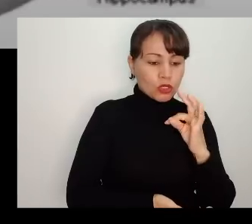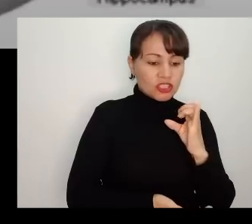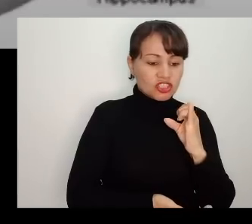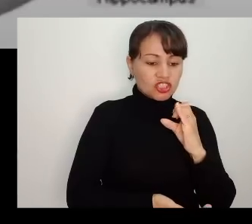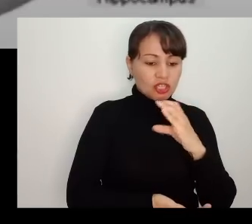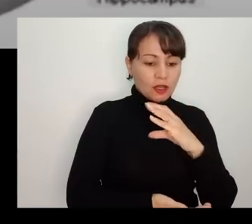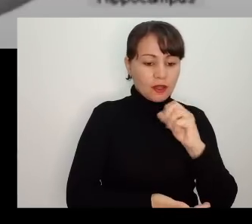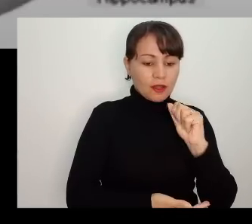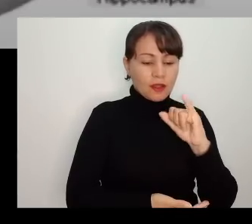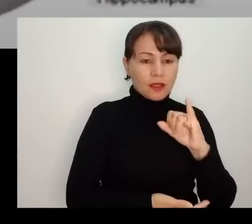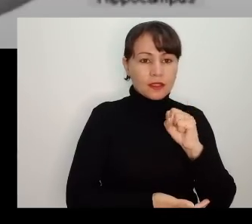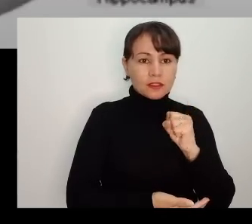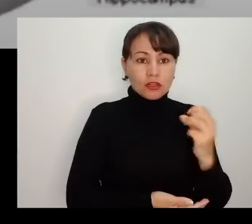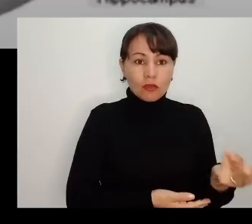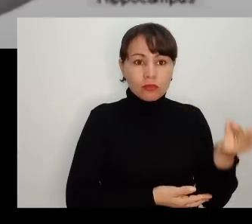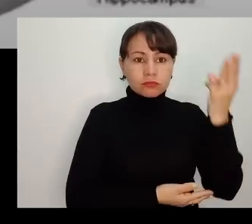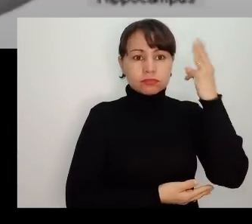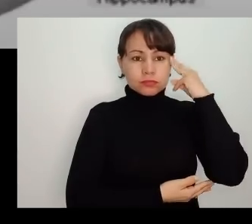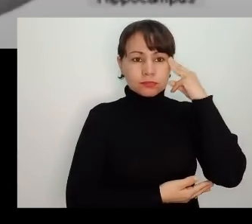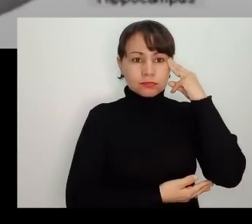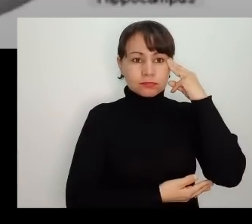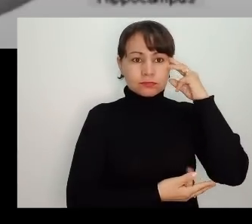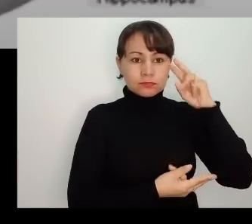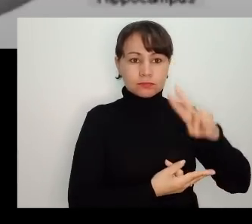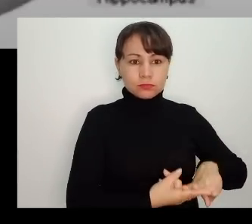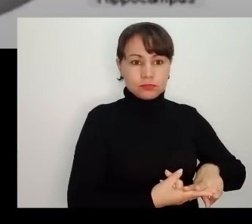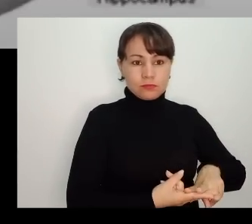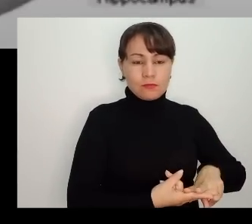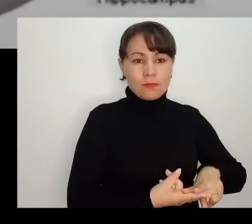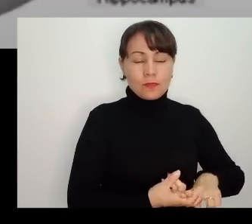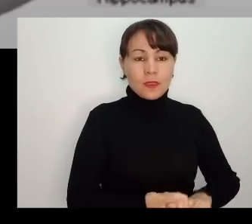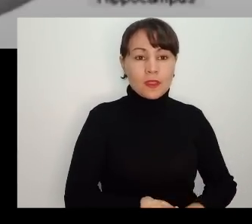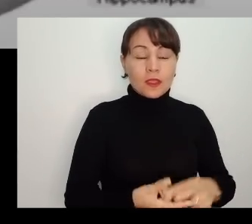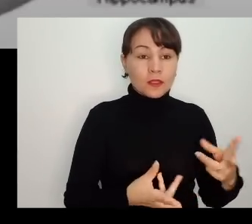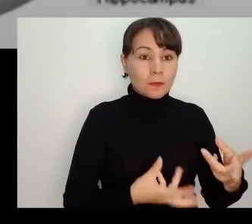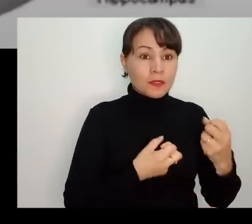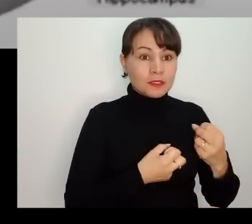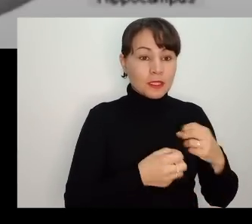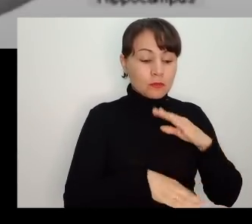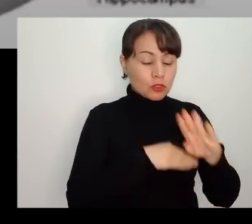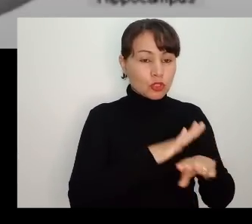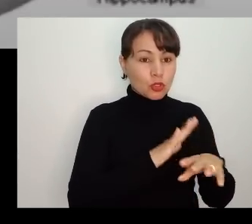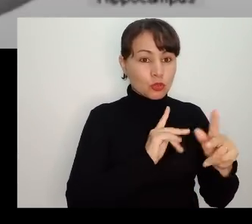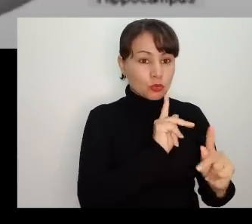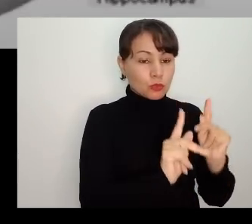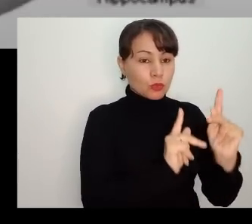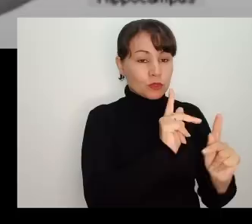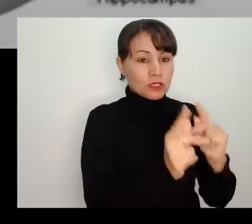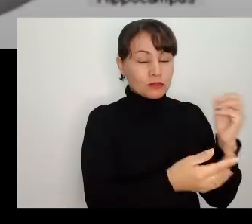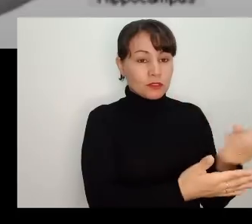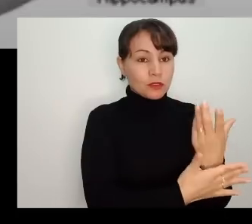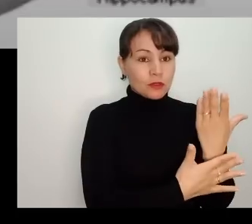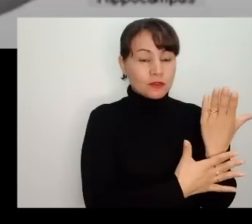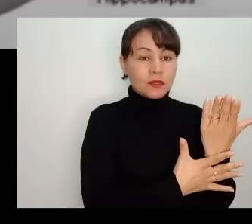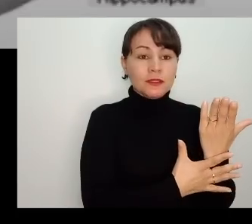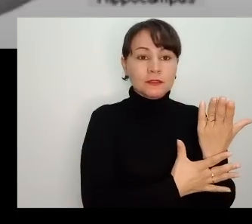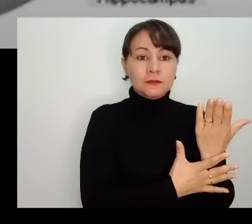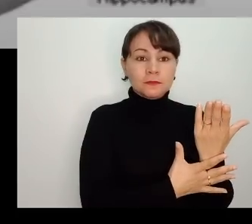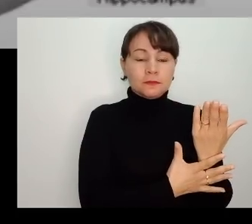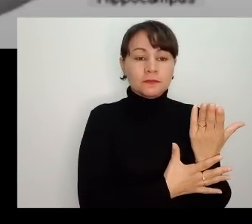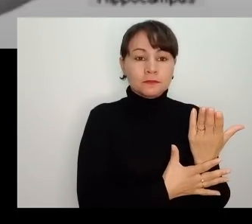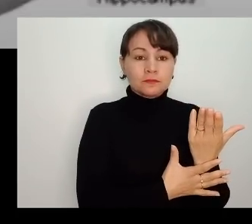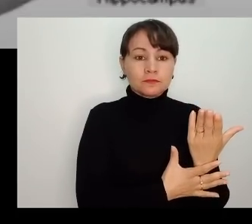ela vai ser armazenada definitivamente. Então, aqui a gente consegue ver todo o processo de circuitaria que